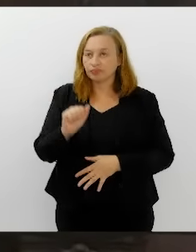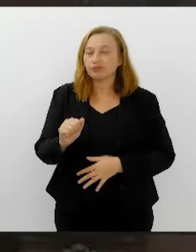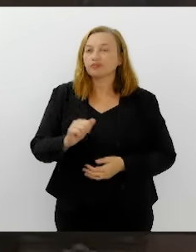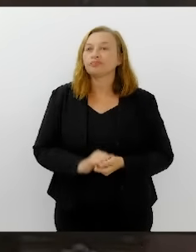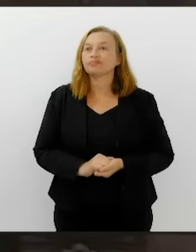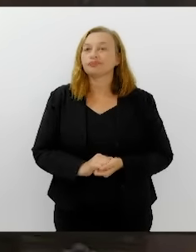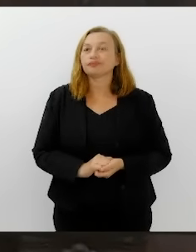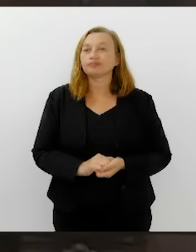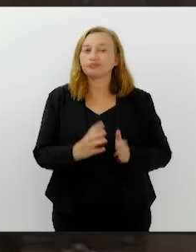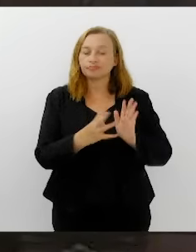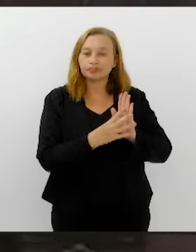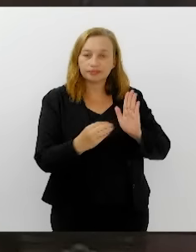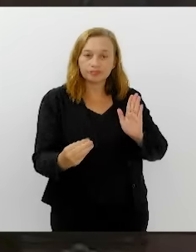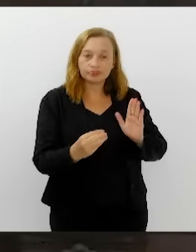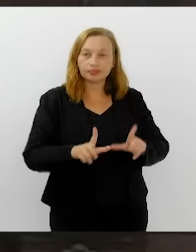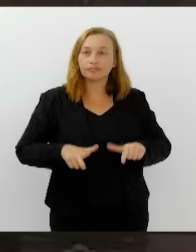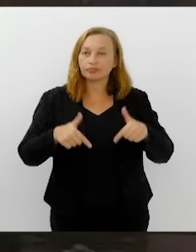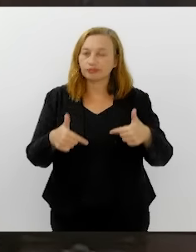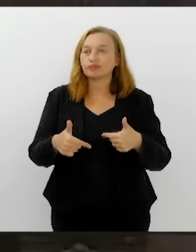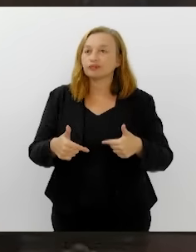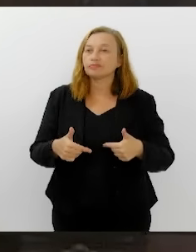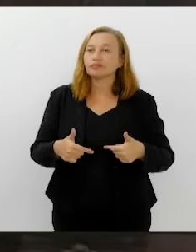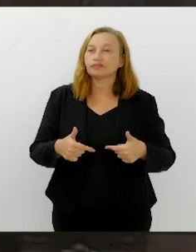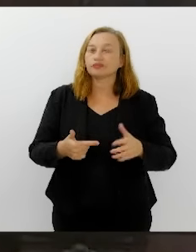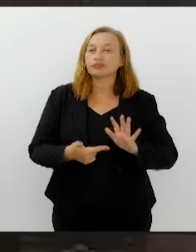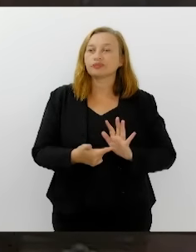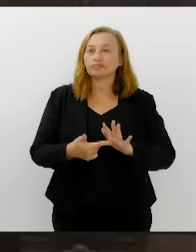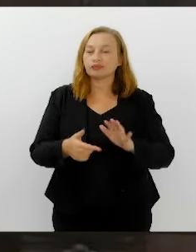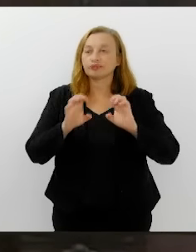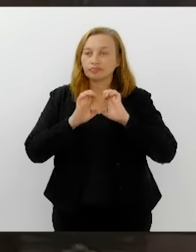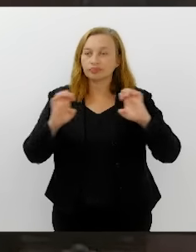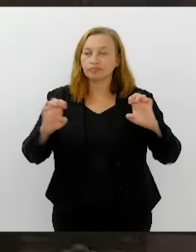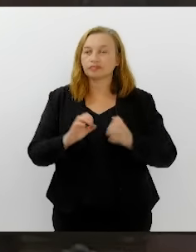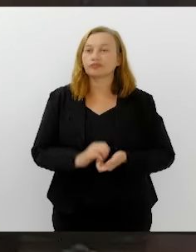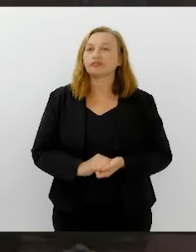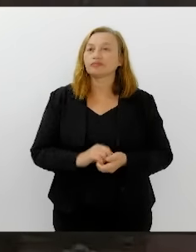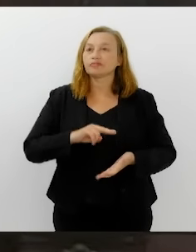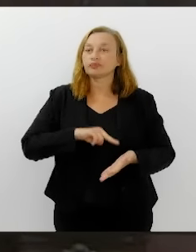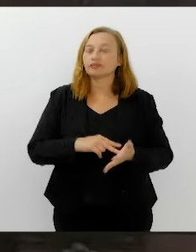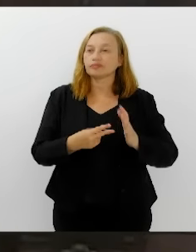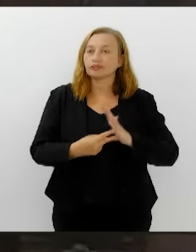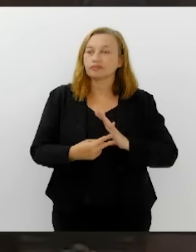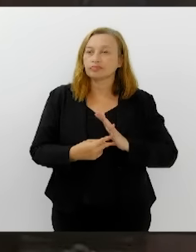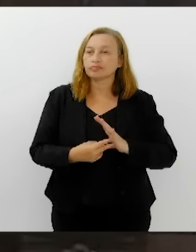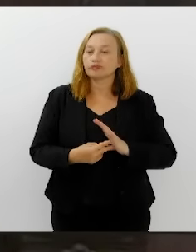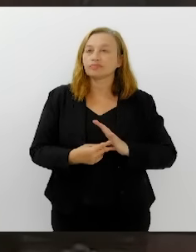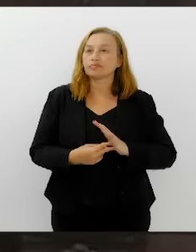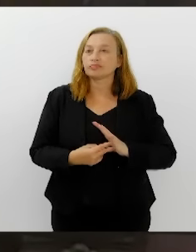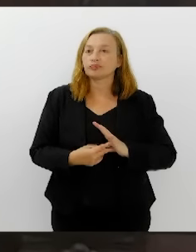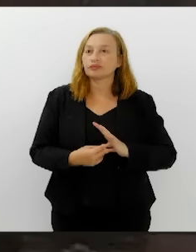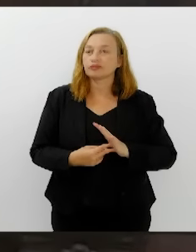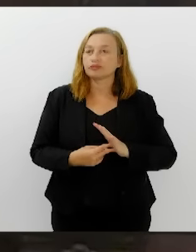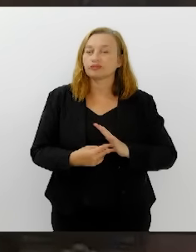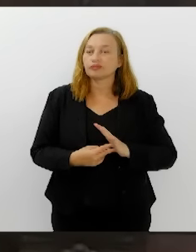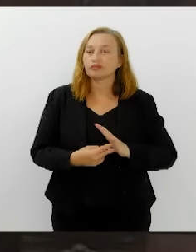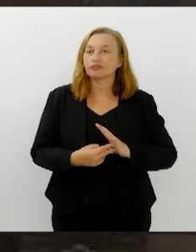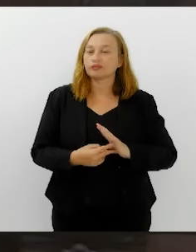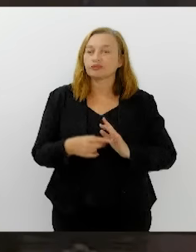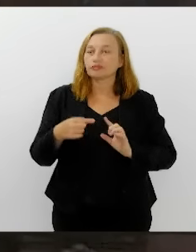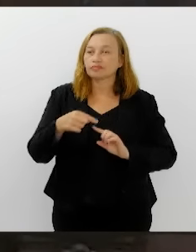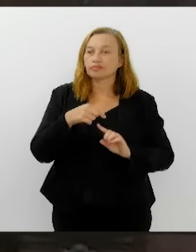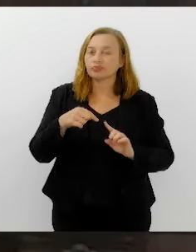um exemplo de atuação em prol da evangelização, que é traduzida concretamente na busca da santidade,